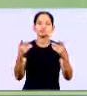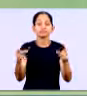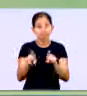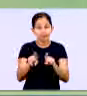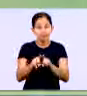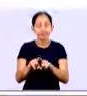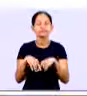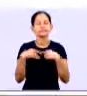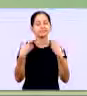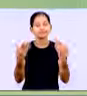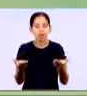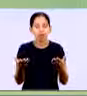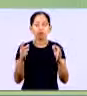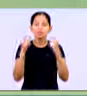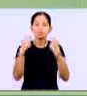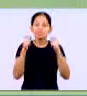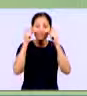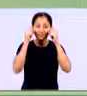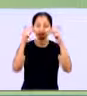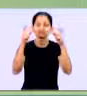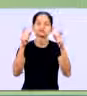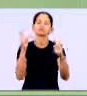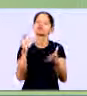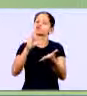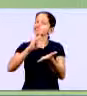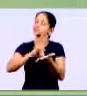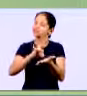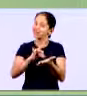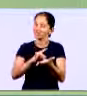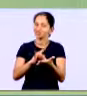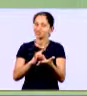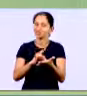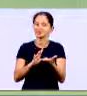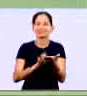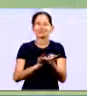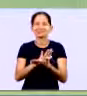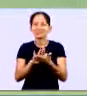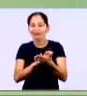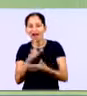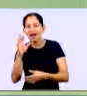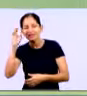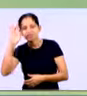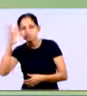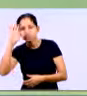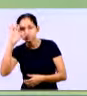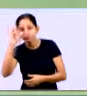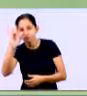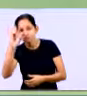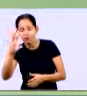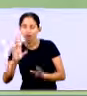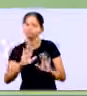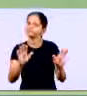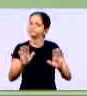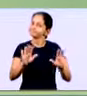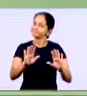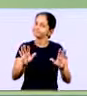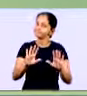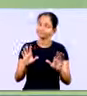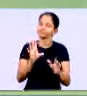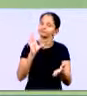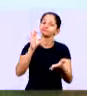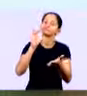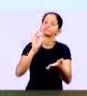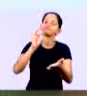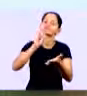tenha atenção com a questão da realidade, com a questão daquilo que efetivamente está acontecendo, com tudo aquilo que é, de